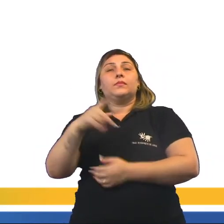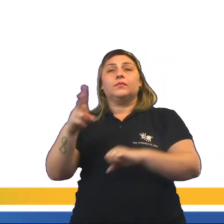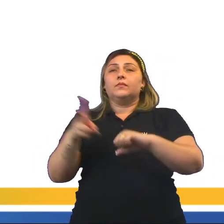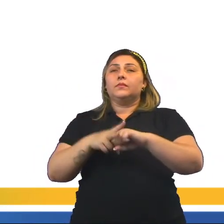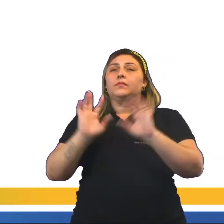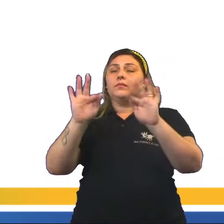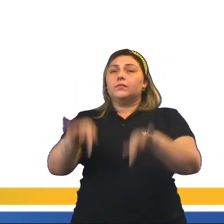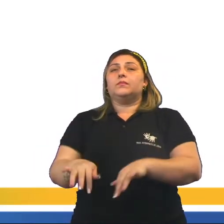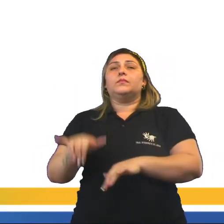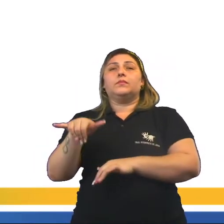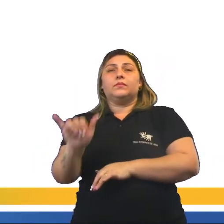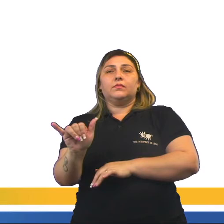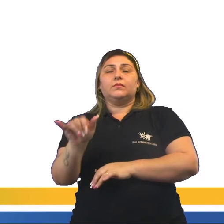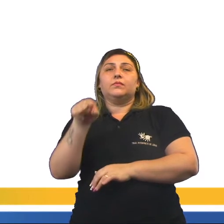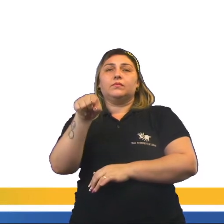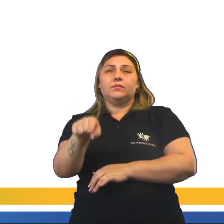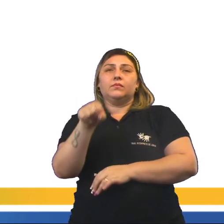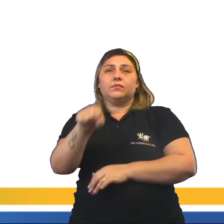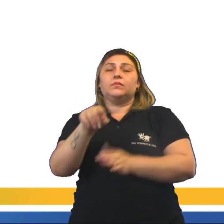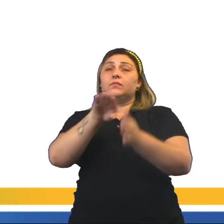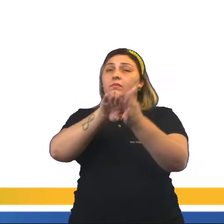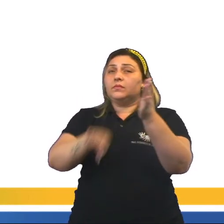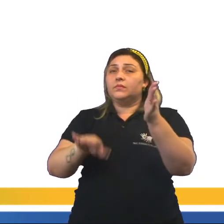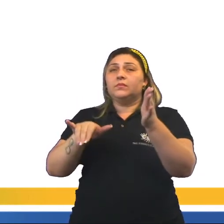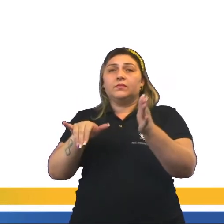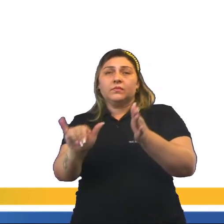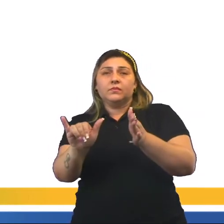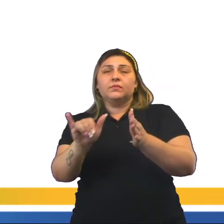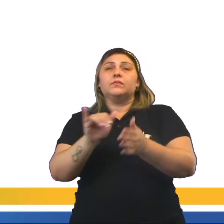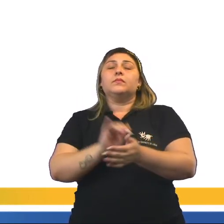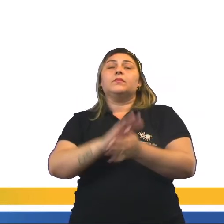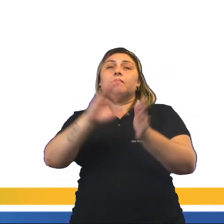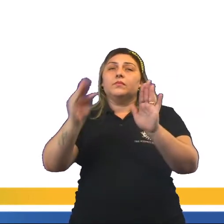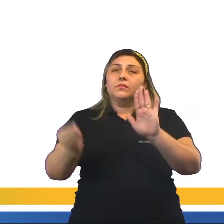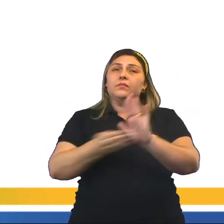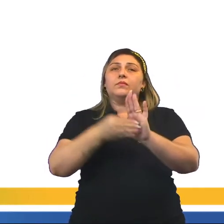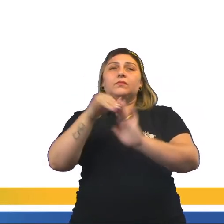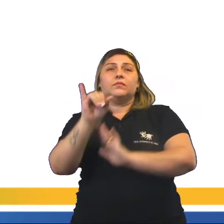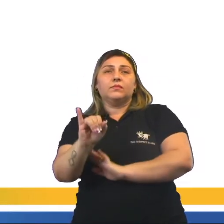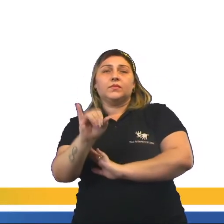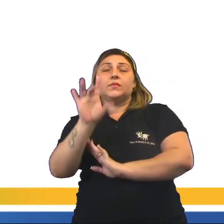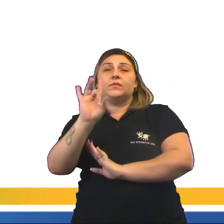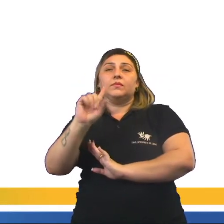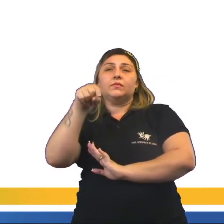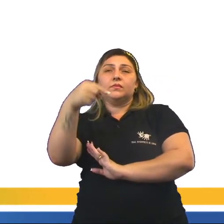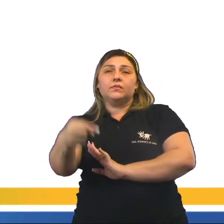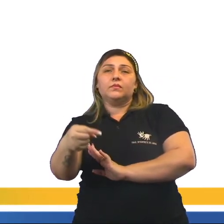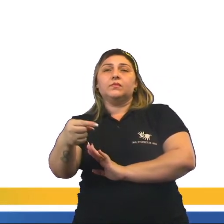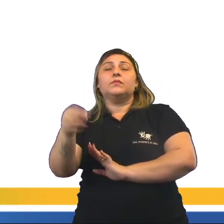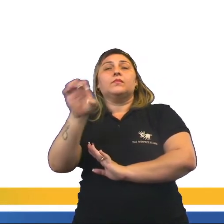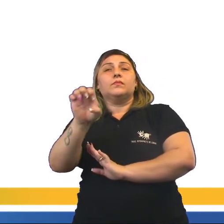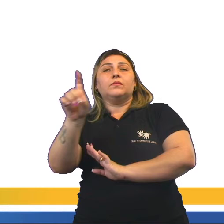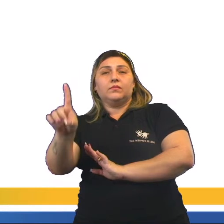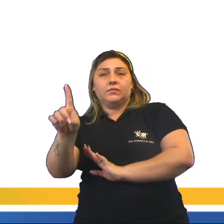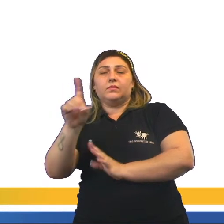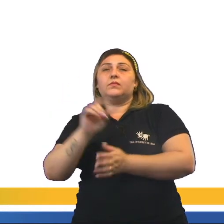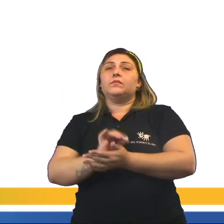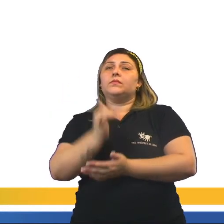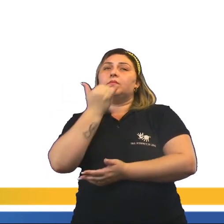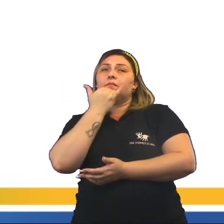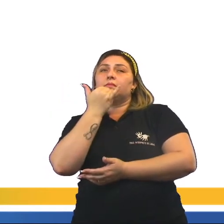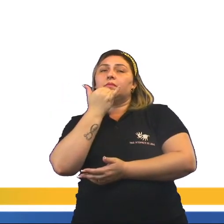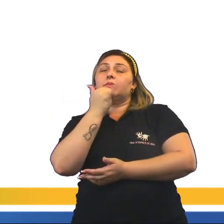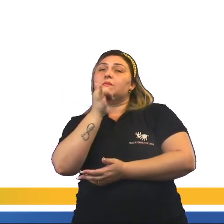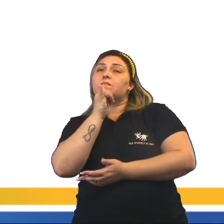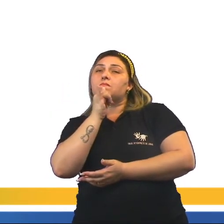verbo termina em y, você vai tirar o y, colocar um i e só depois acrescentar o ed.